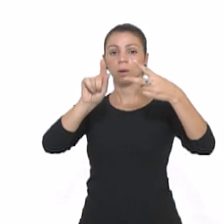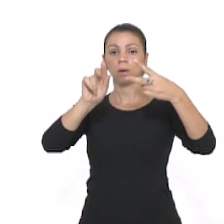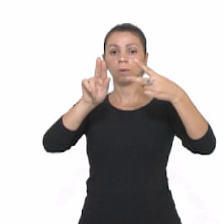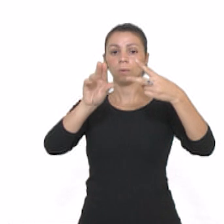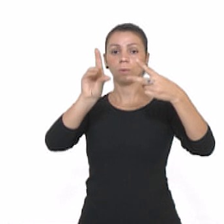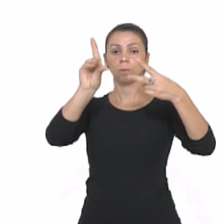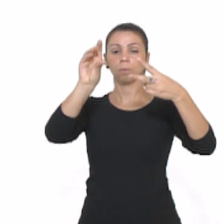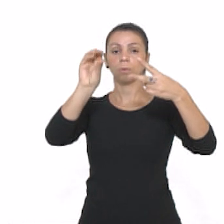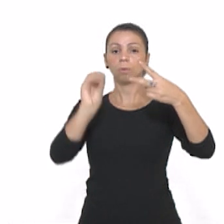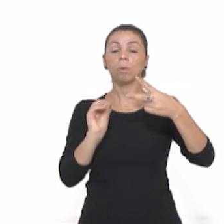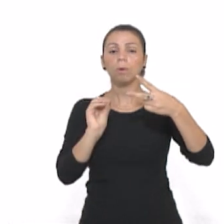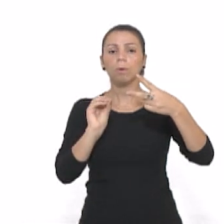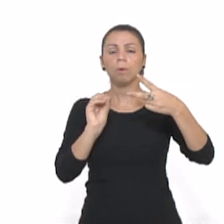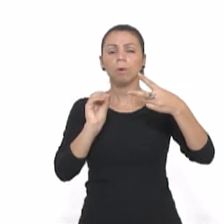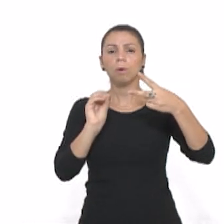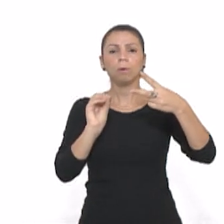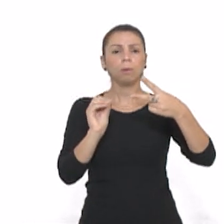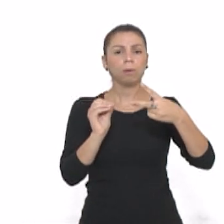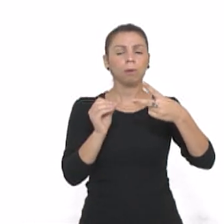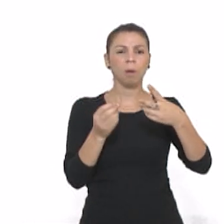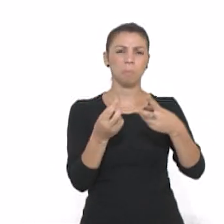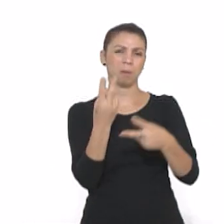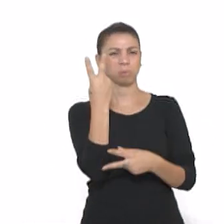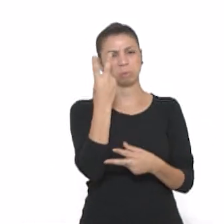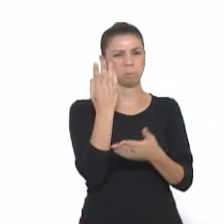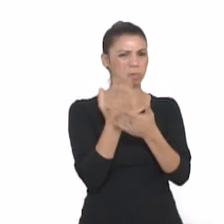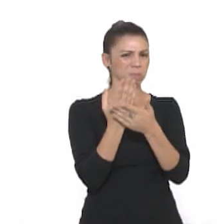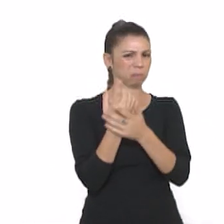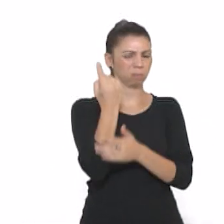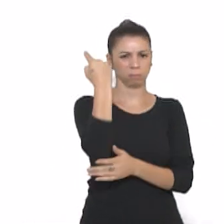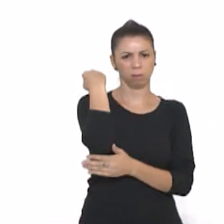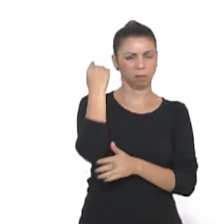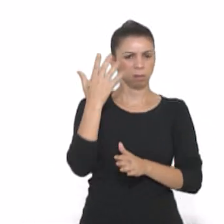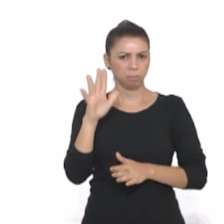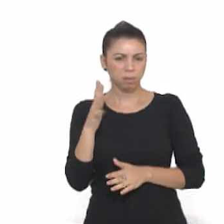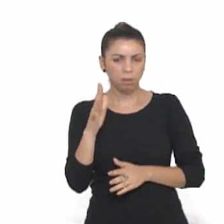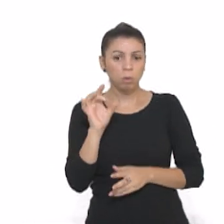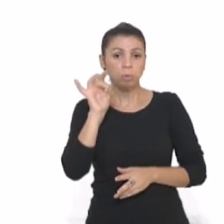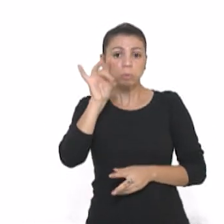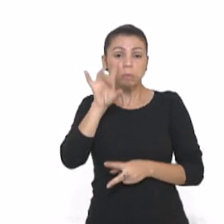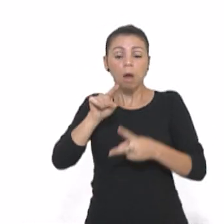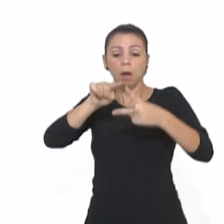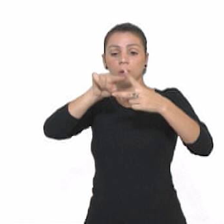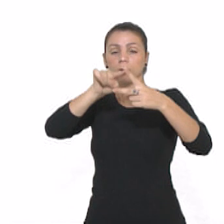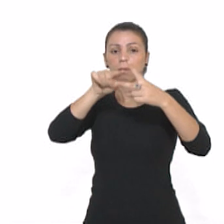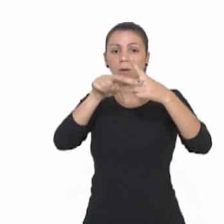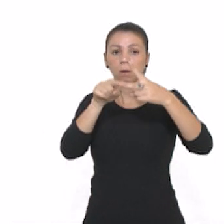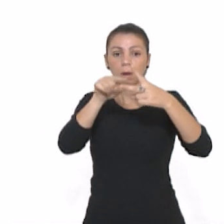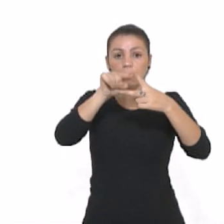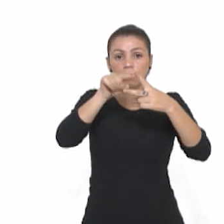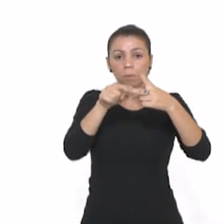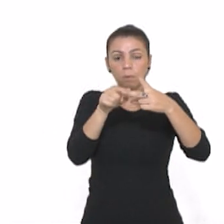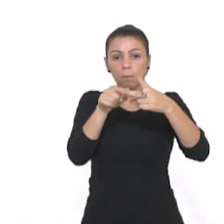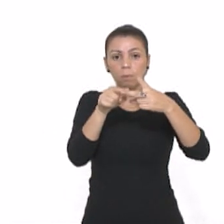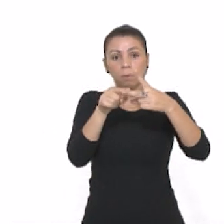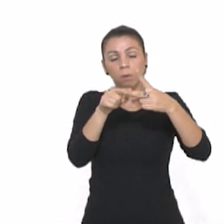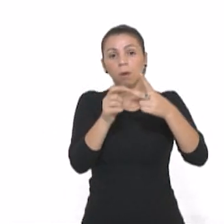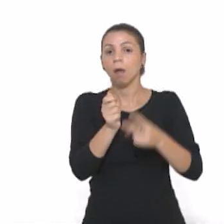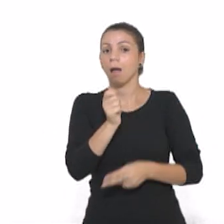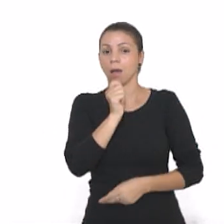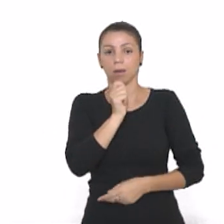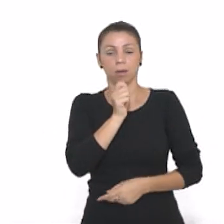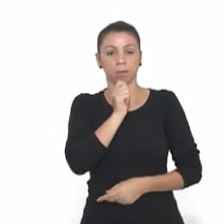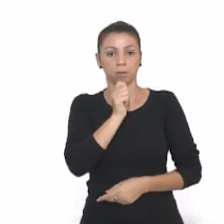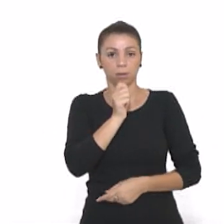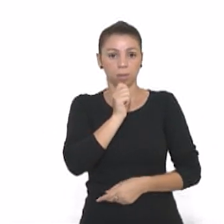Nós vimos há umas 2 aulas atrás só ângulos. Nós não estávamos ainda entrando com